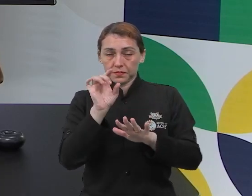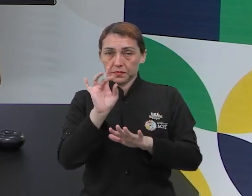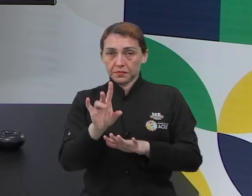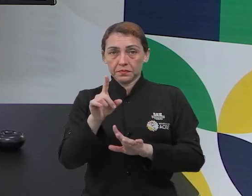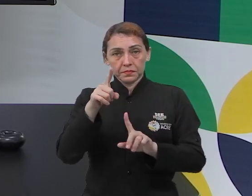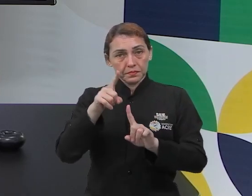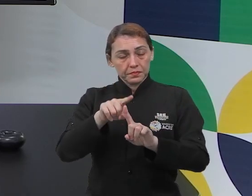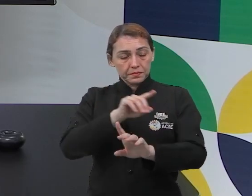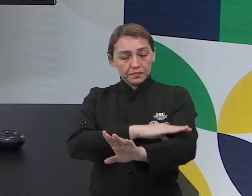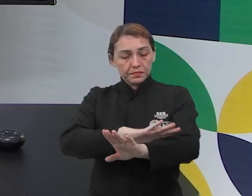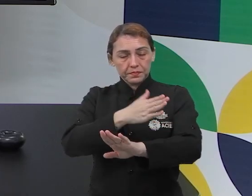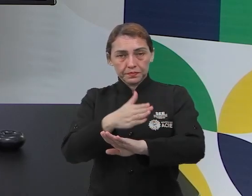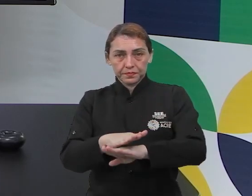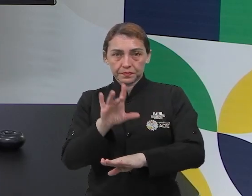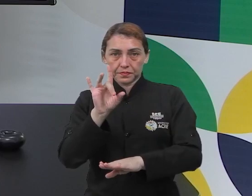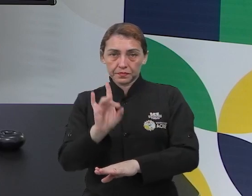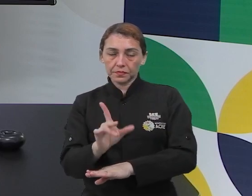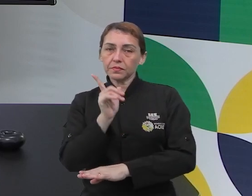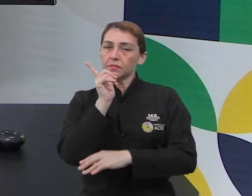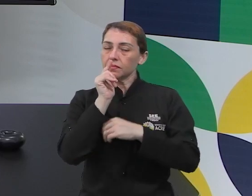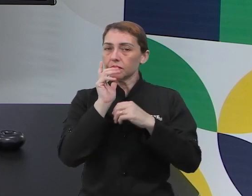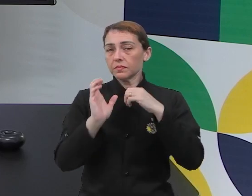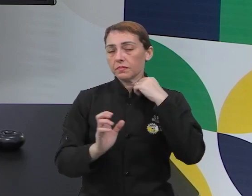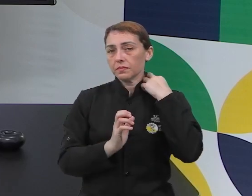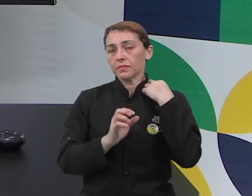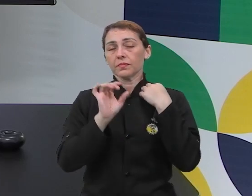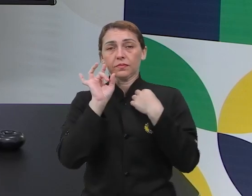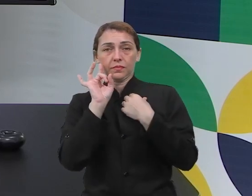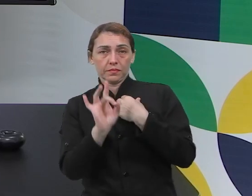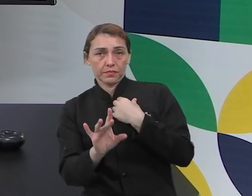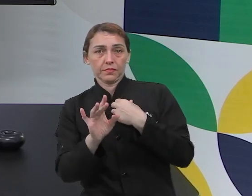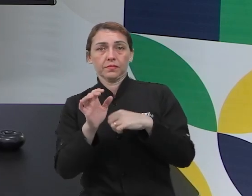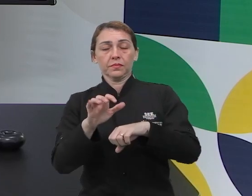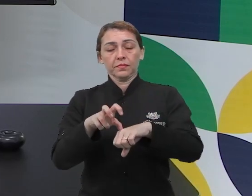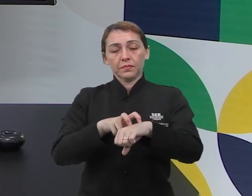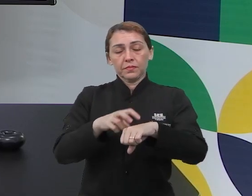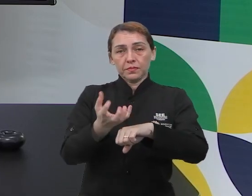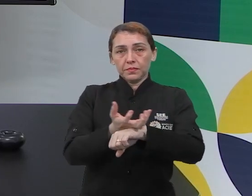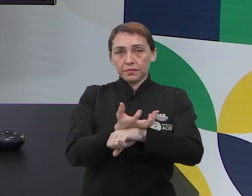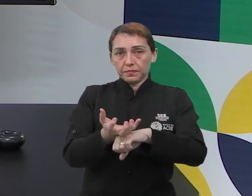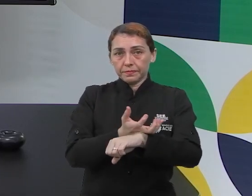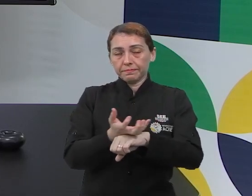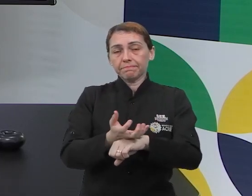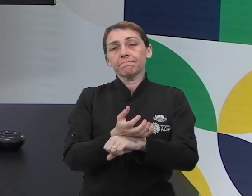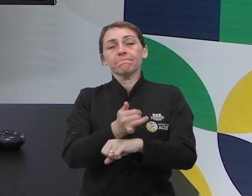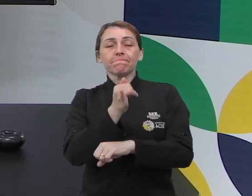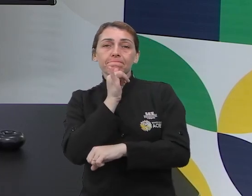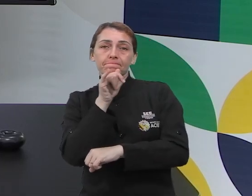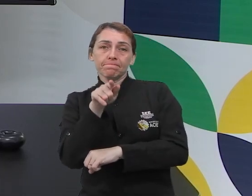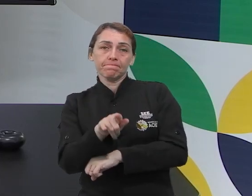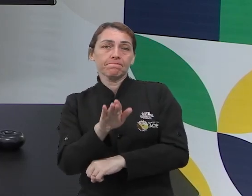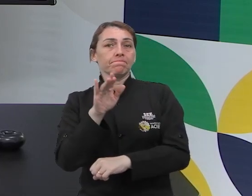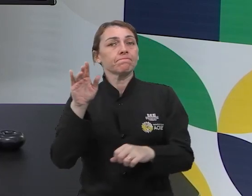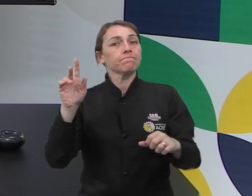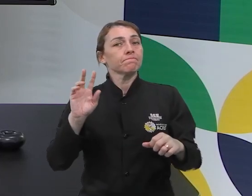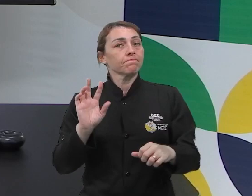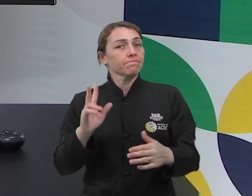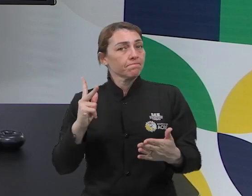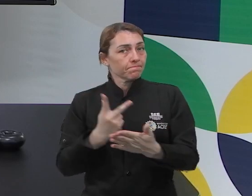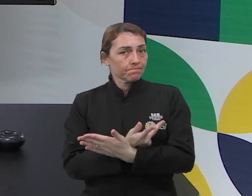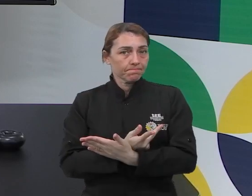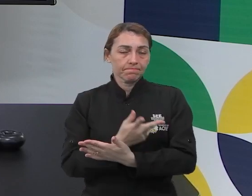de forma de relevo, ou só a hidrografia, ou só sobre vegetação, numa questão dessa, por exemplo, você já não vai conseguir